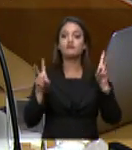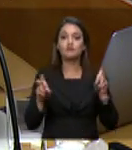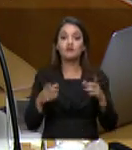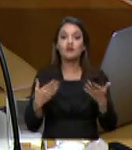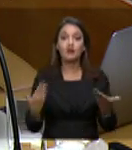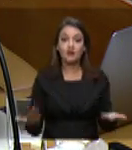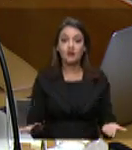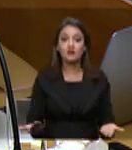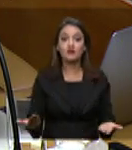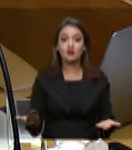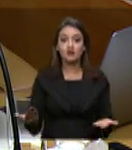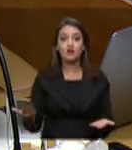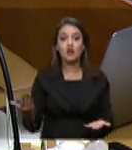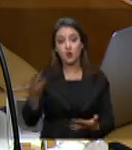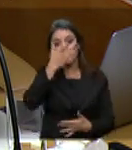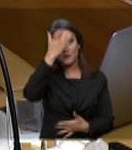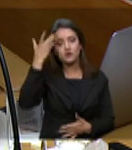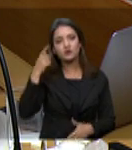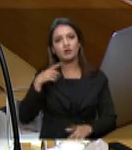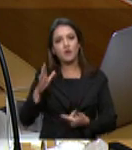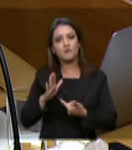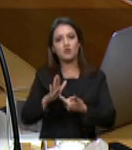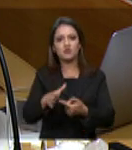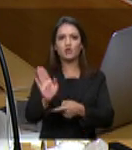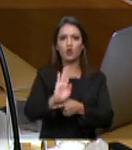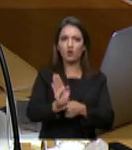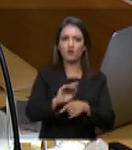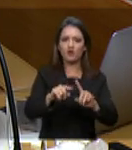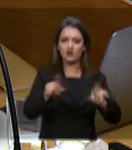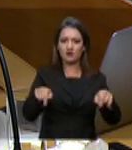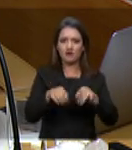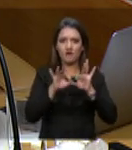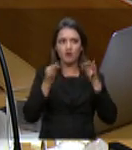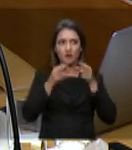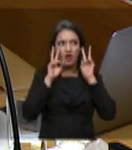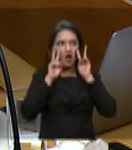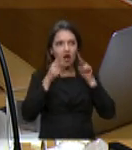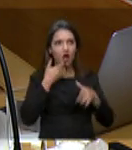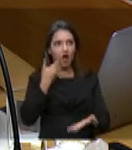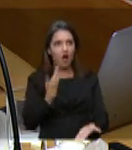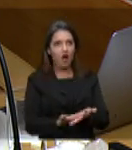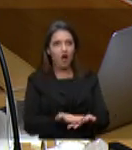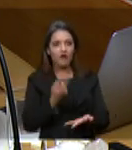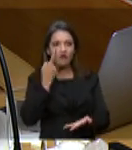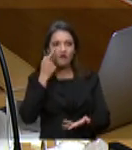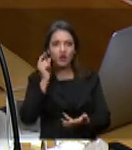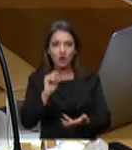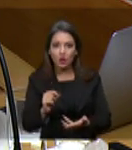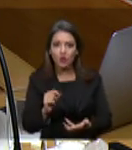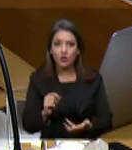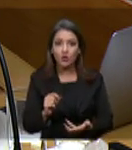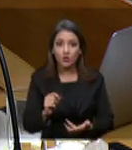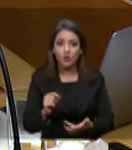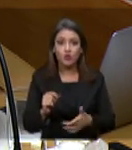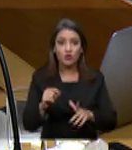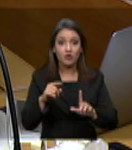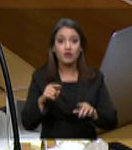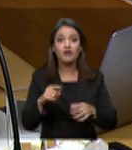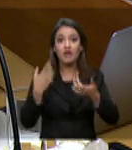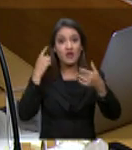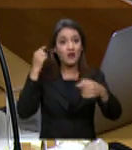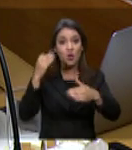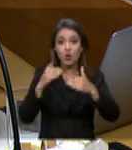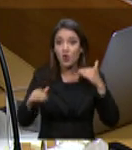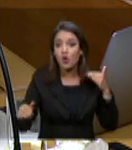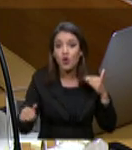o vídeo na sala para a família deve registrar que diante da discordância que é legítima ele